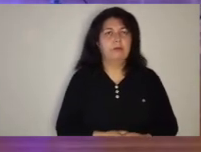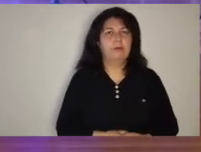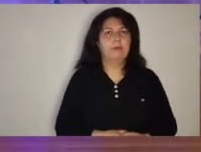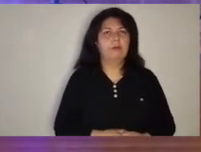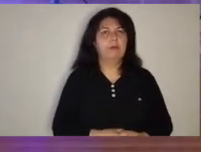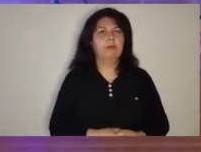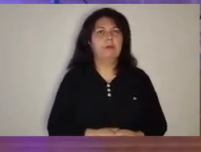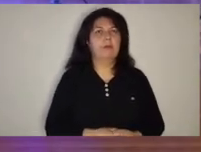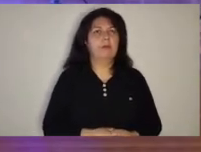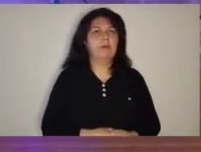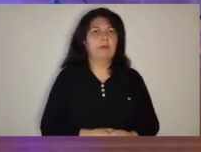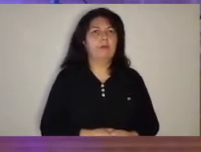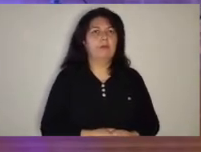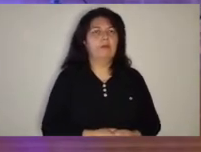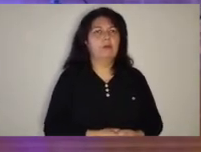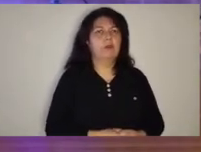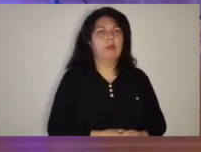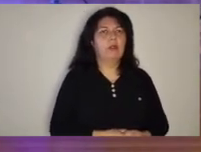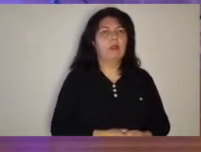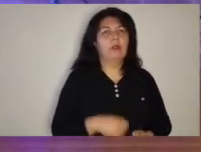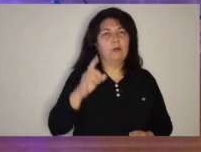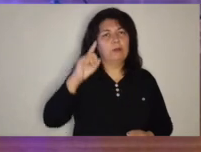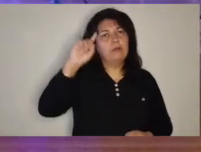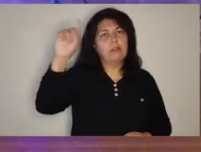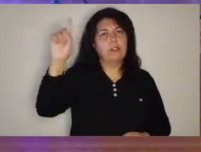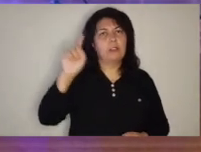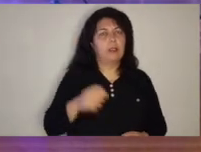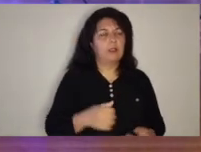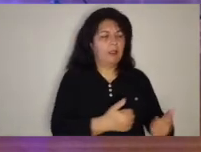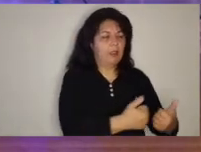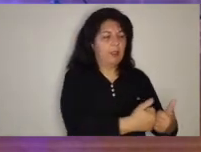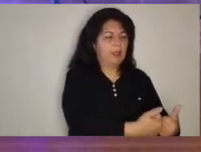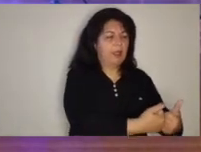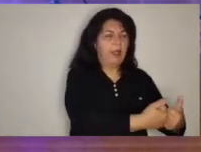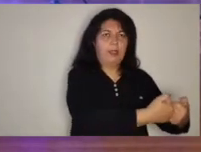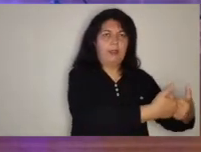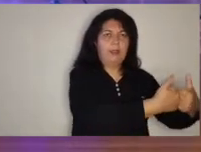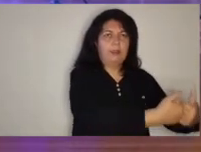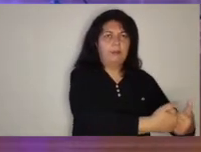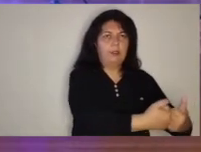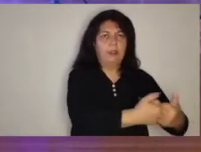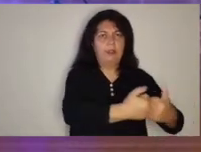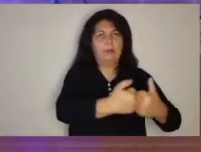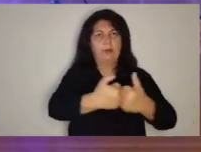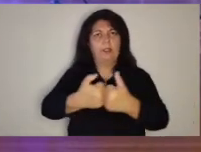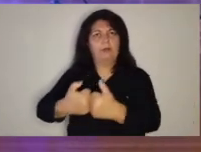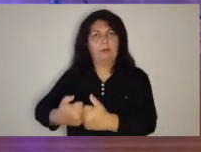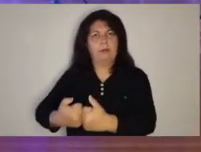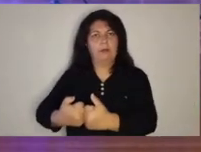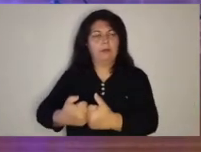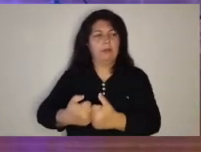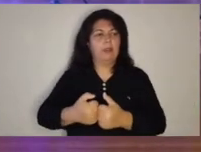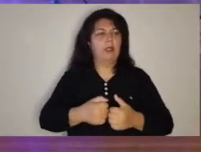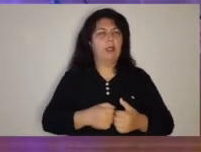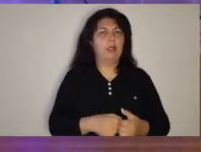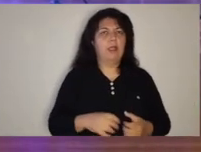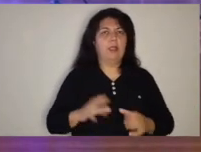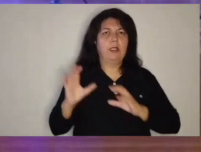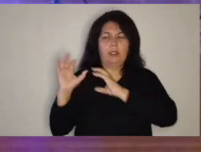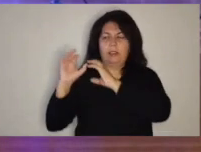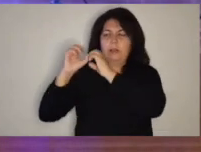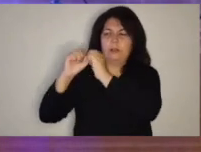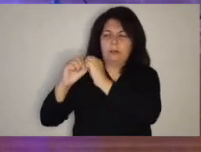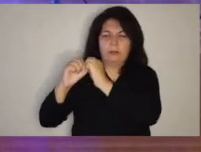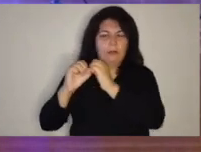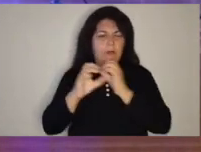Jerusalém, o filho dele, Uzá, fez o quê? Quando a arca ia cair, ele falou assim, eu vou dar um jeitinho. Colocou a mão, e o que aconteceu